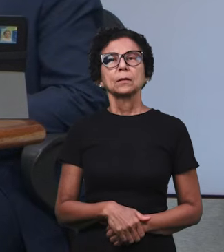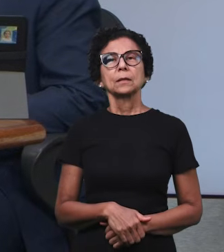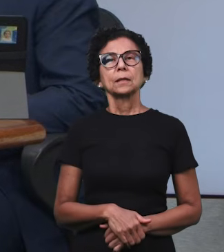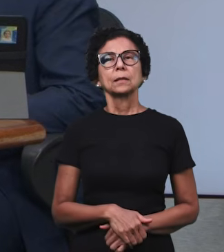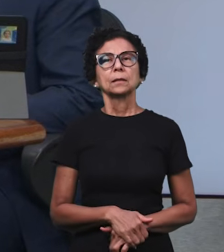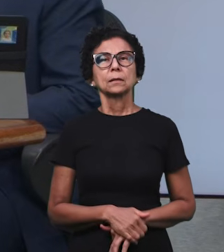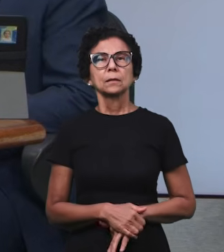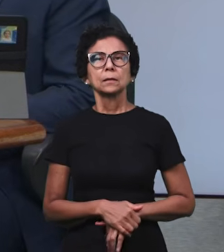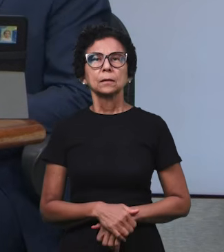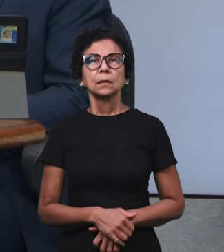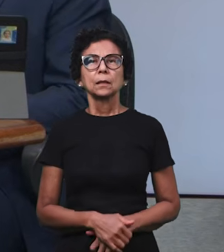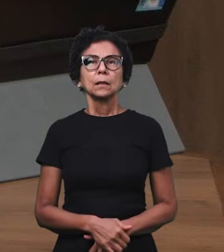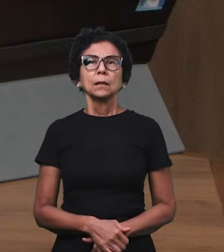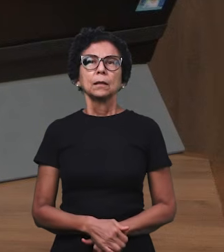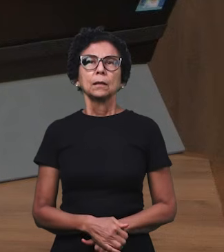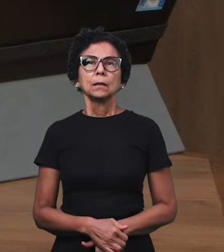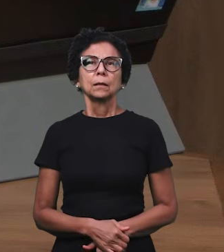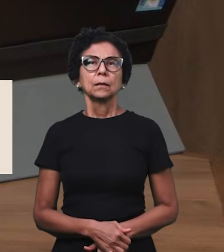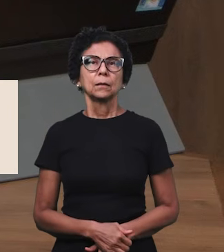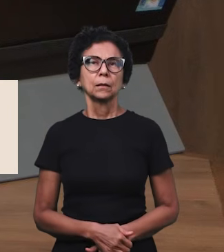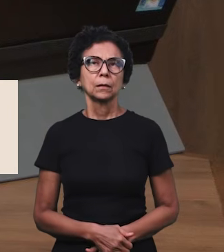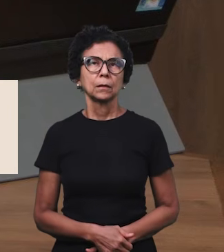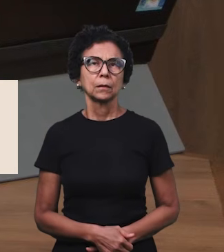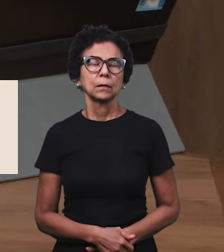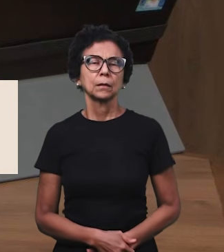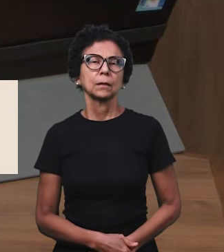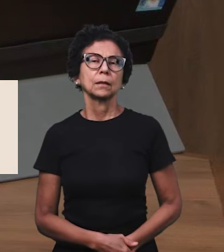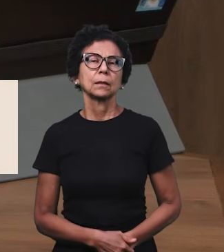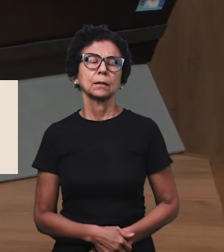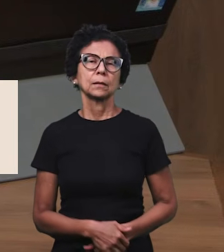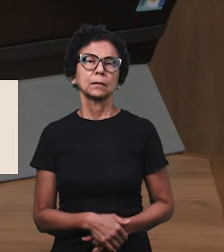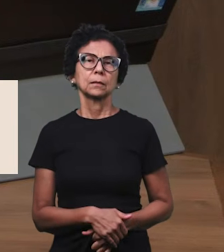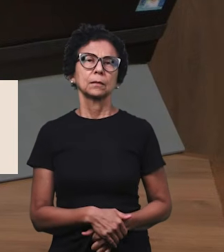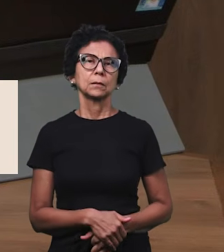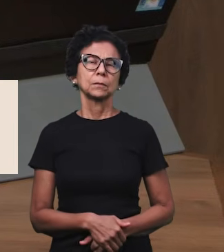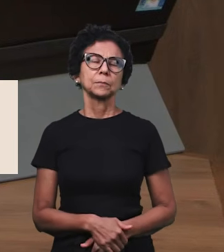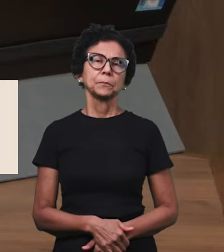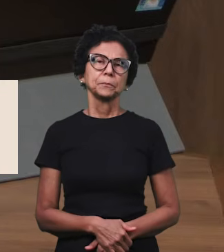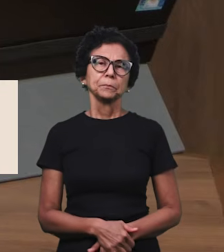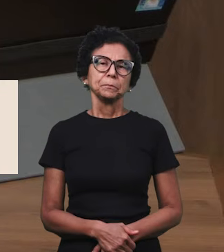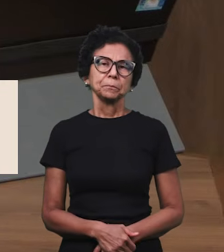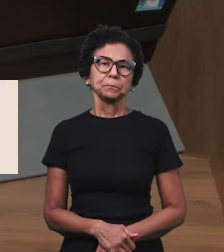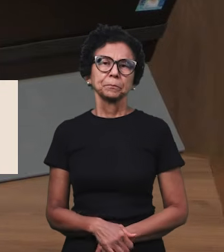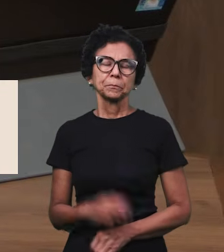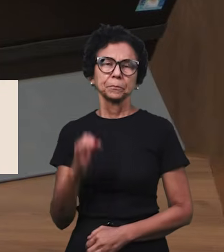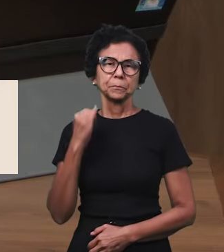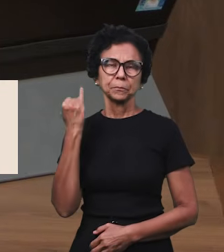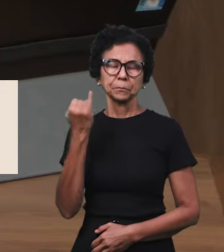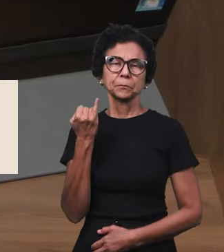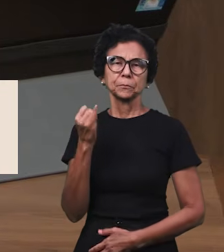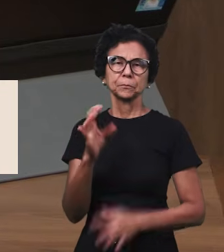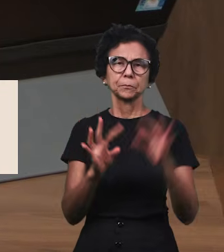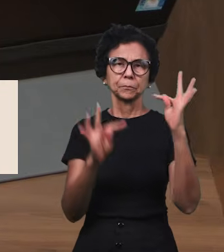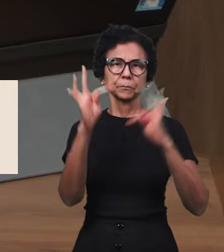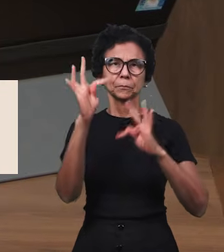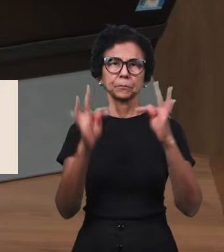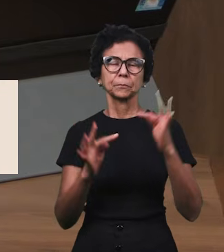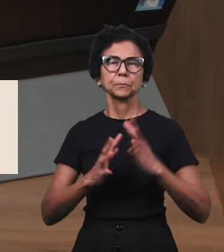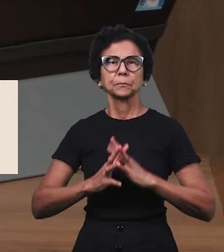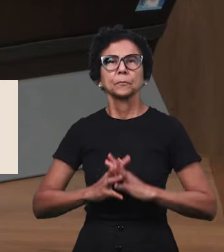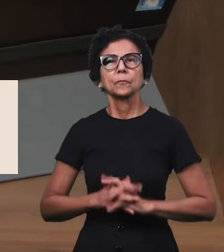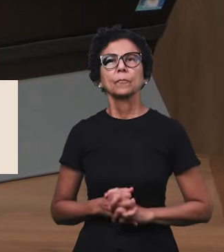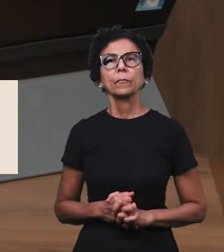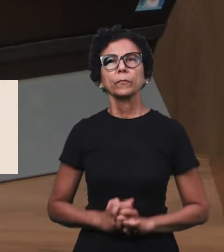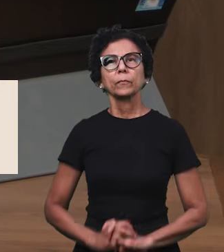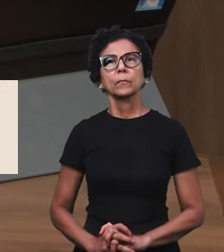de vida, que eu acho que é o pilar do tratamento, né? Então, depois dessa fala da doutora Alice,